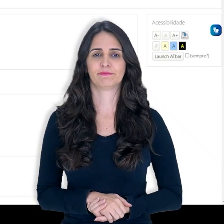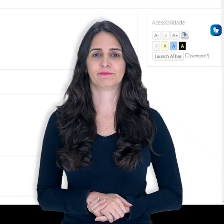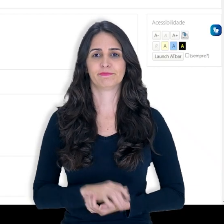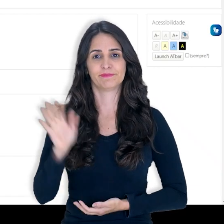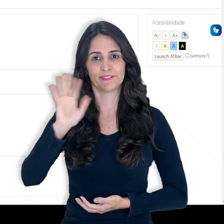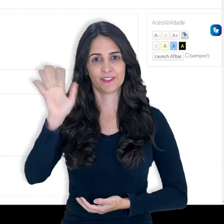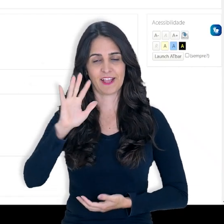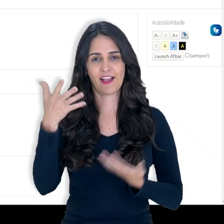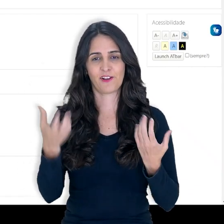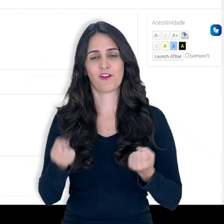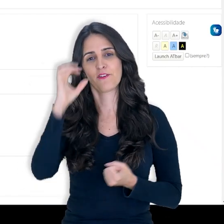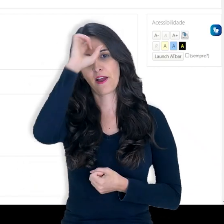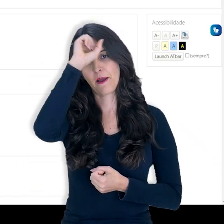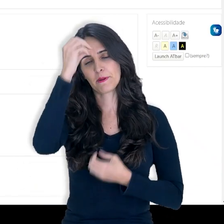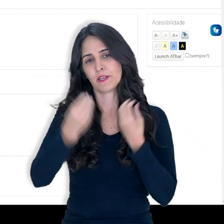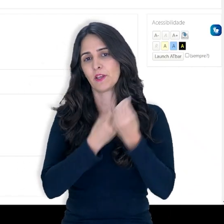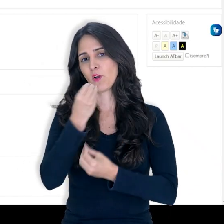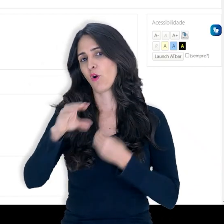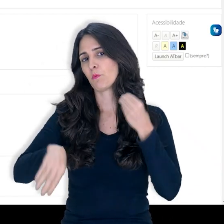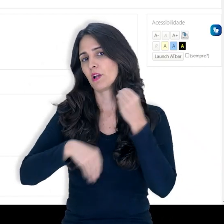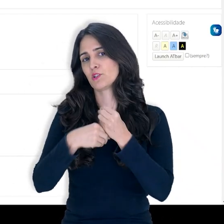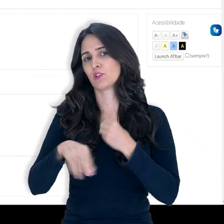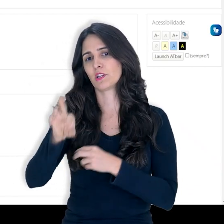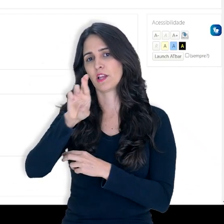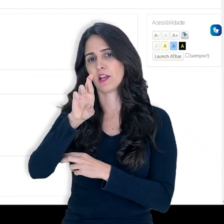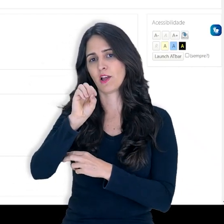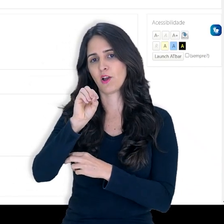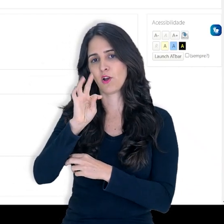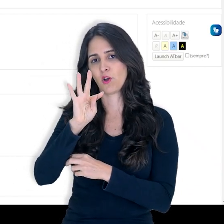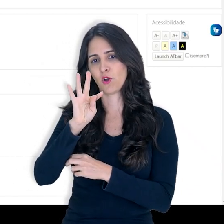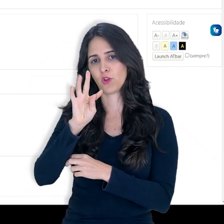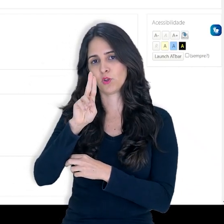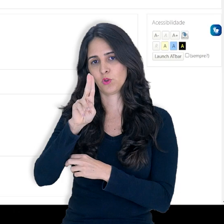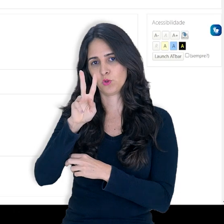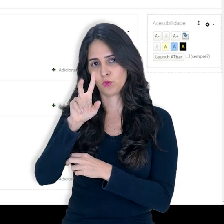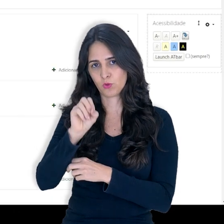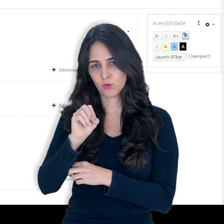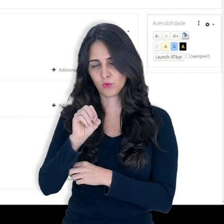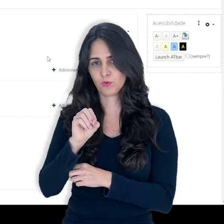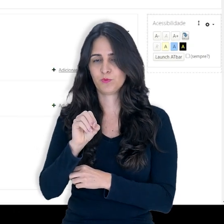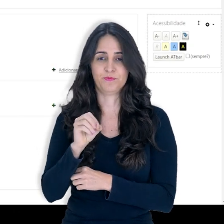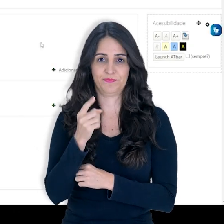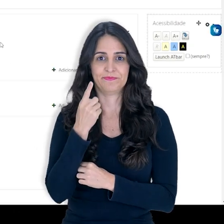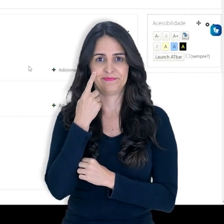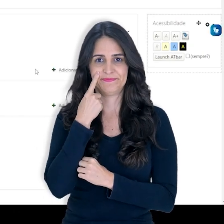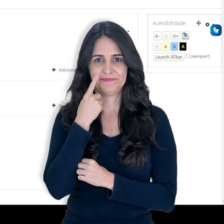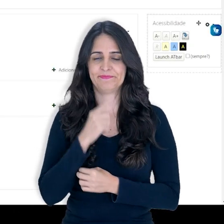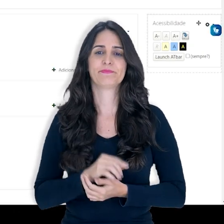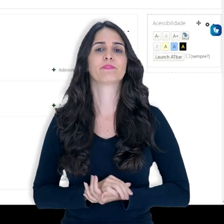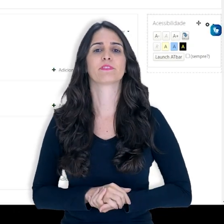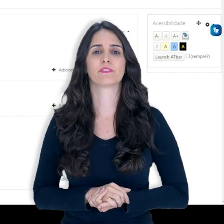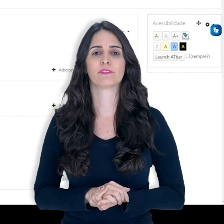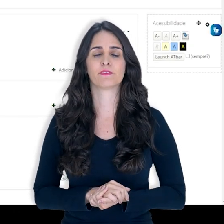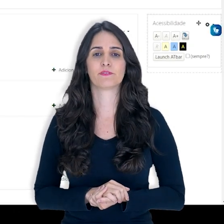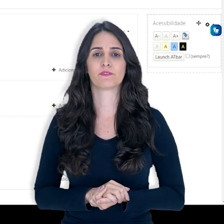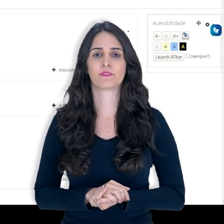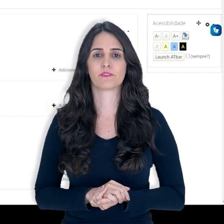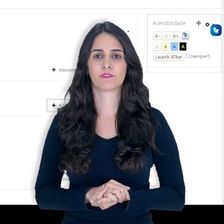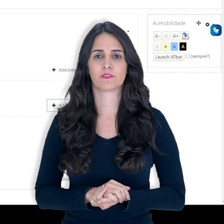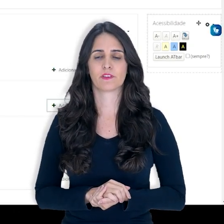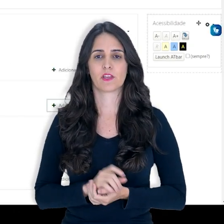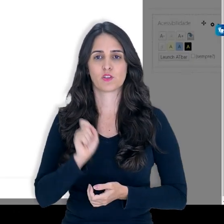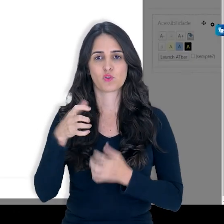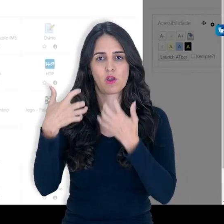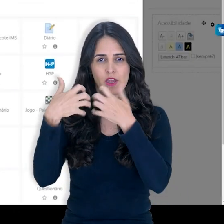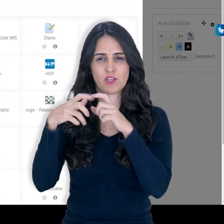Lá neste tutorial vamos aprender a adicionar o recurso rótulo. Para isso, vamos ativar edição, vamos em